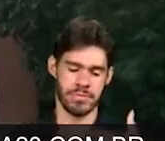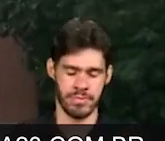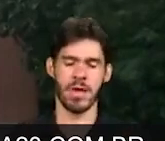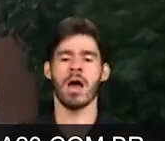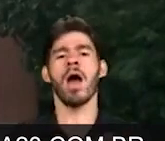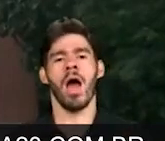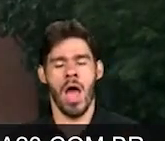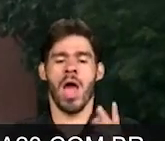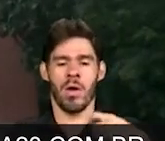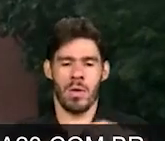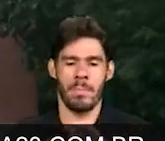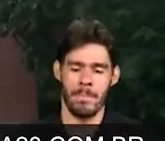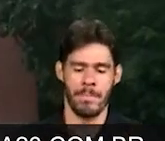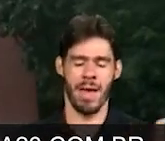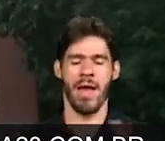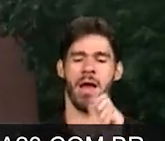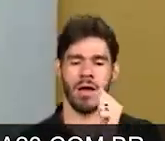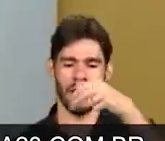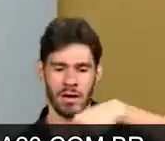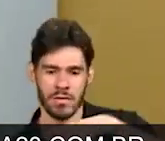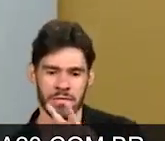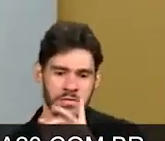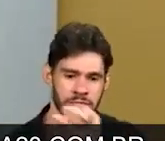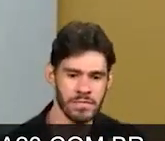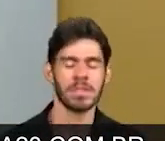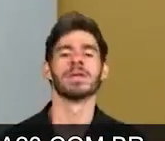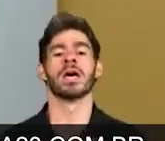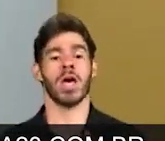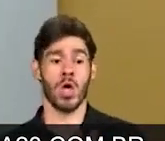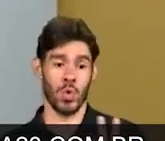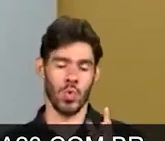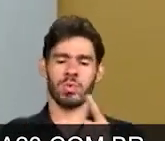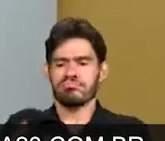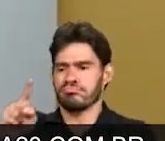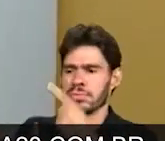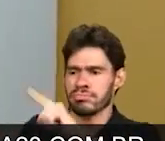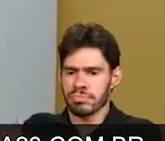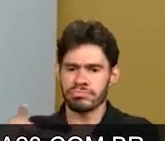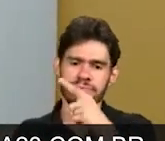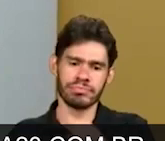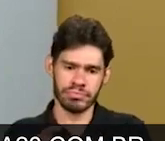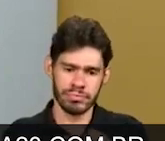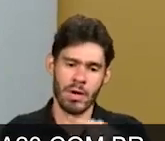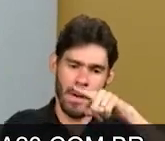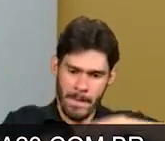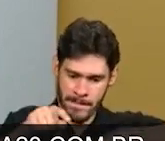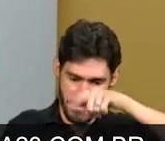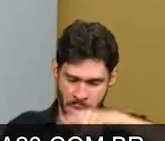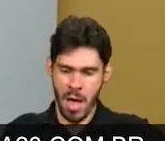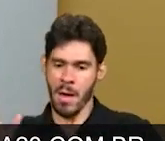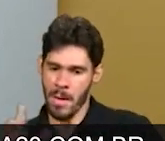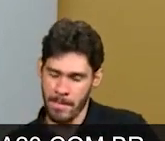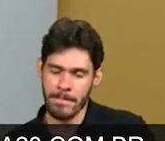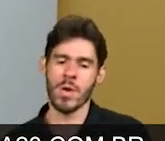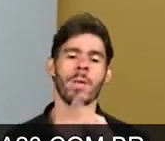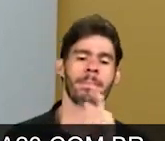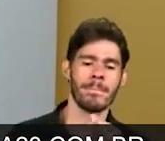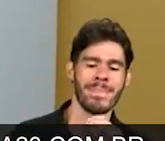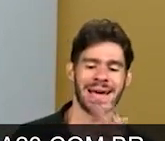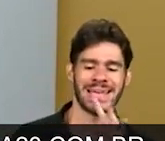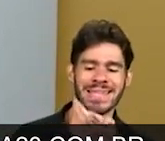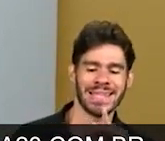agora da autorização da Anvisa. São duas proteínas recombinantes do bacilo, né, da